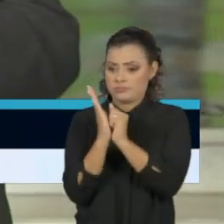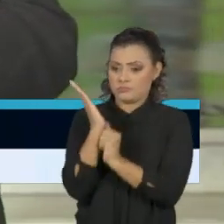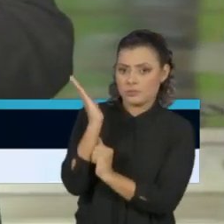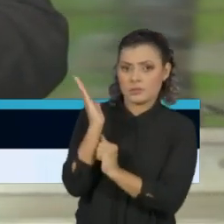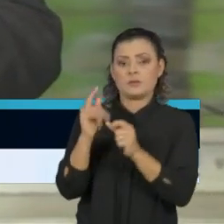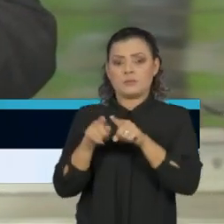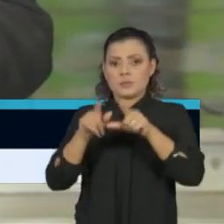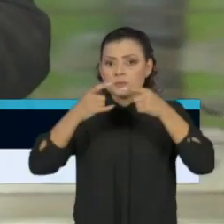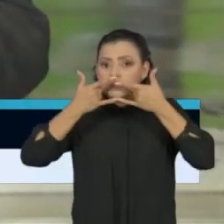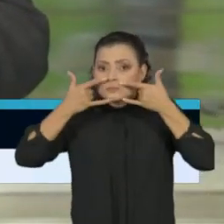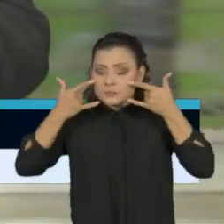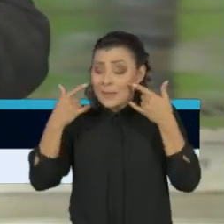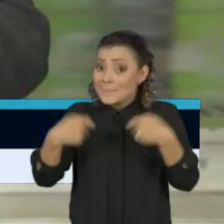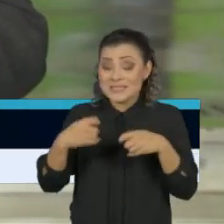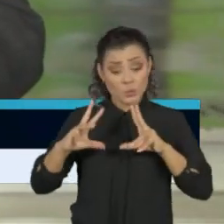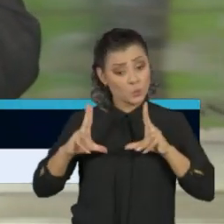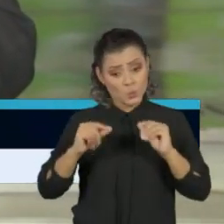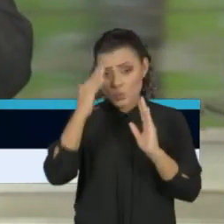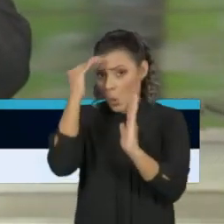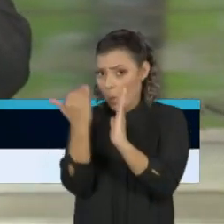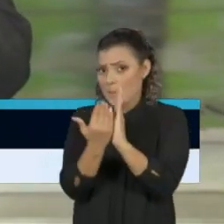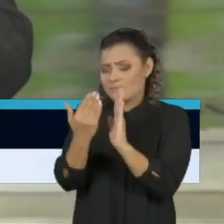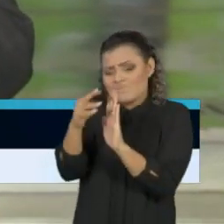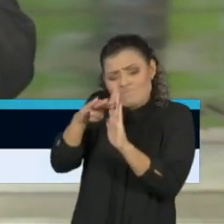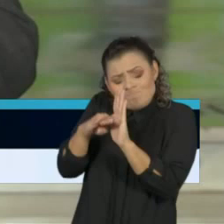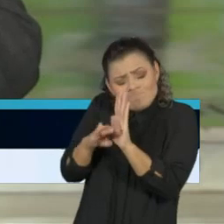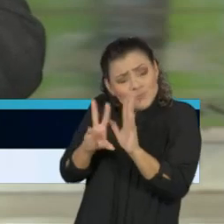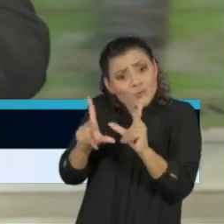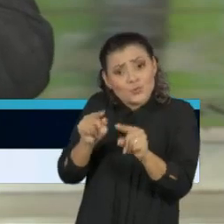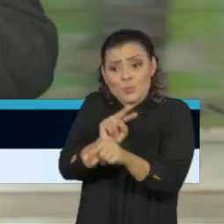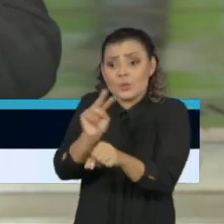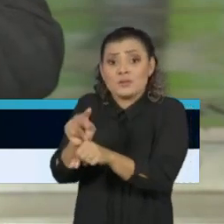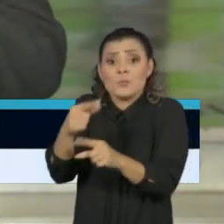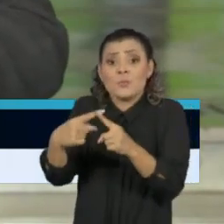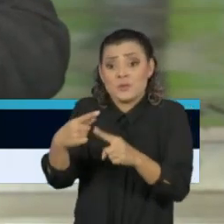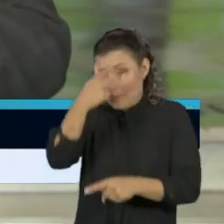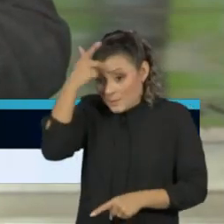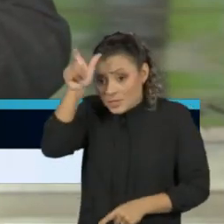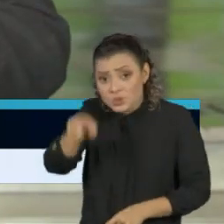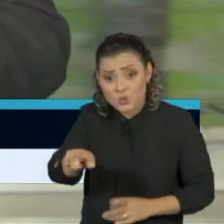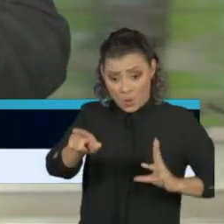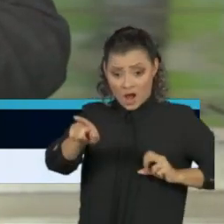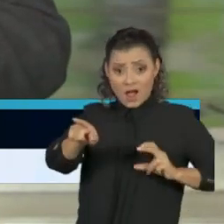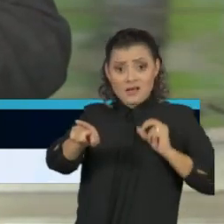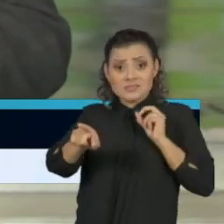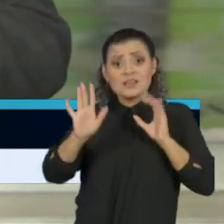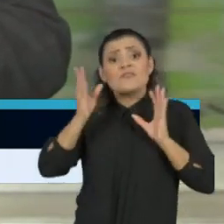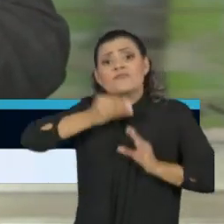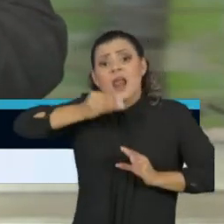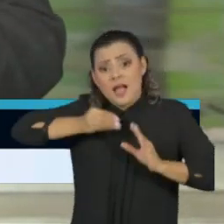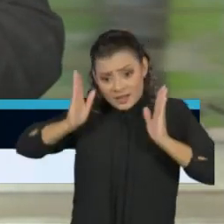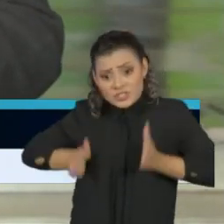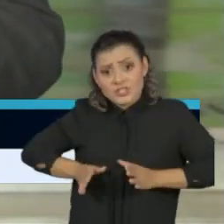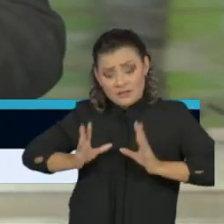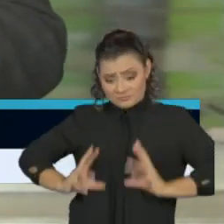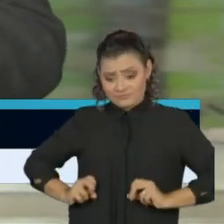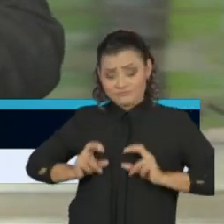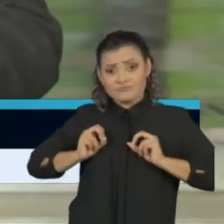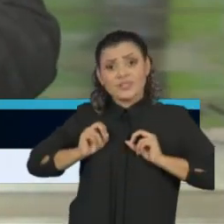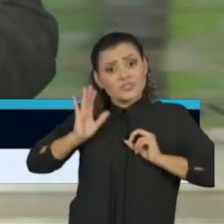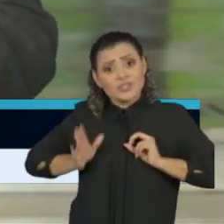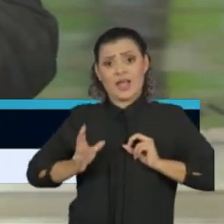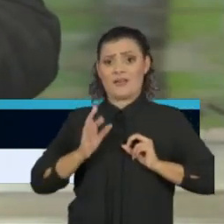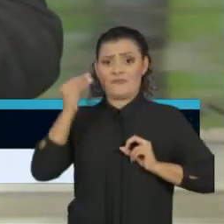obedeçam os procedimentos relacionados à proteção. E aí, neste caso, tanto dele, mas também